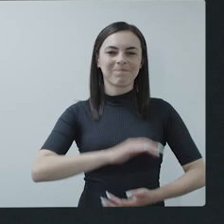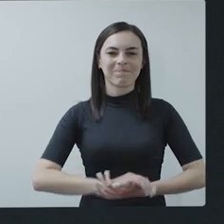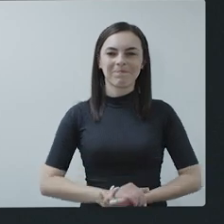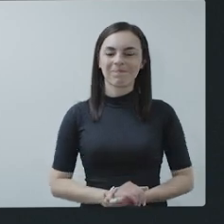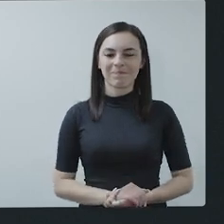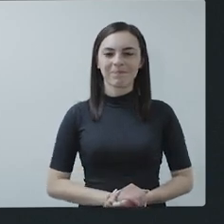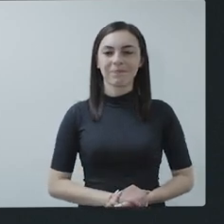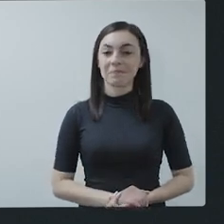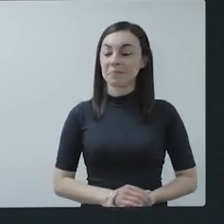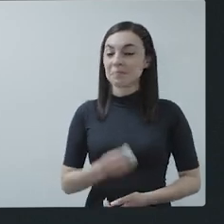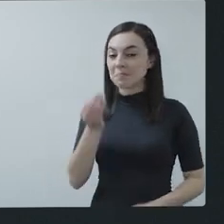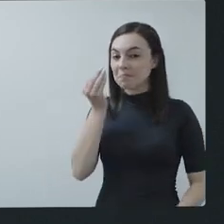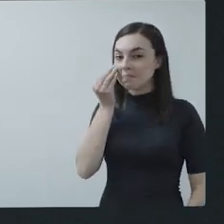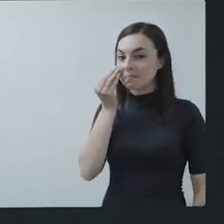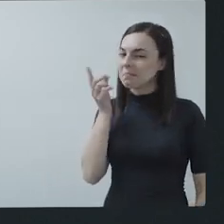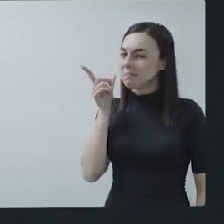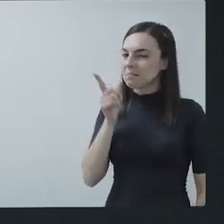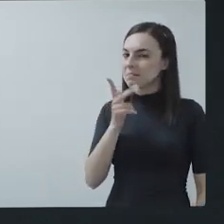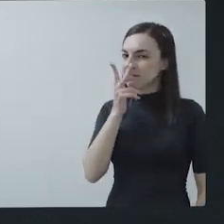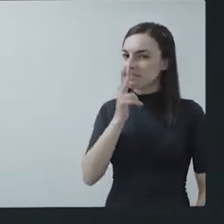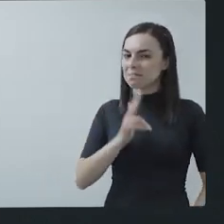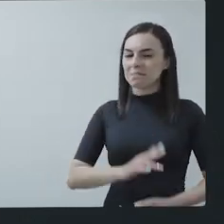Você acho agora. Que eu vou conseguir.